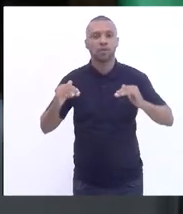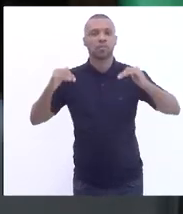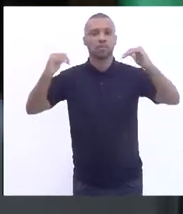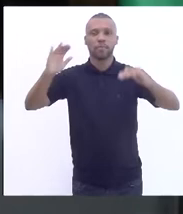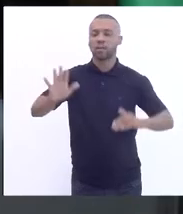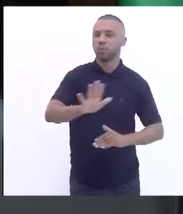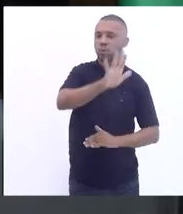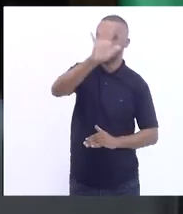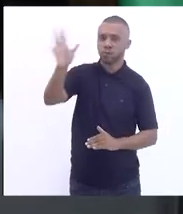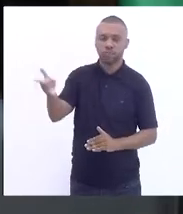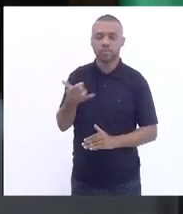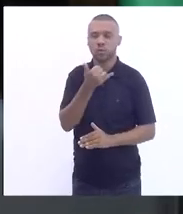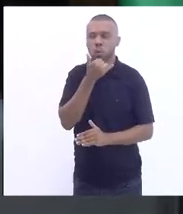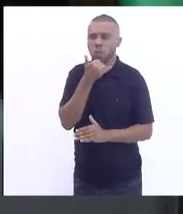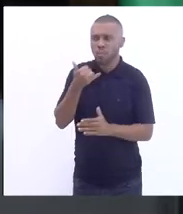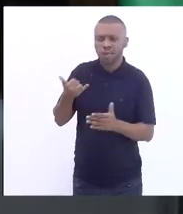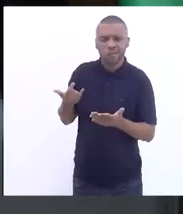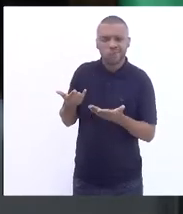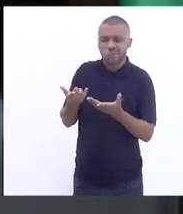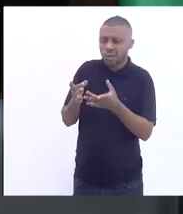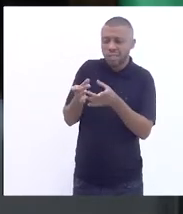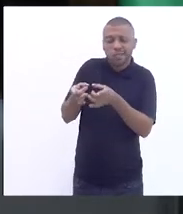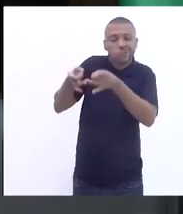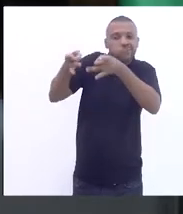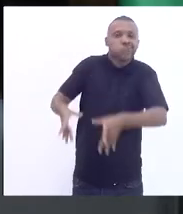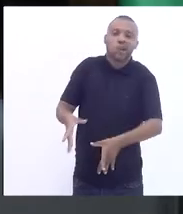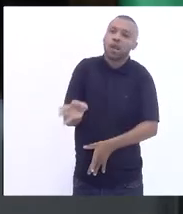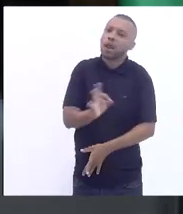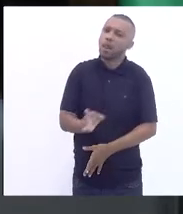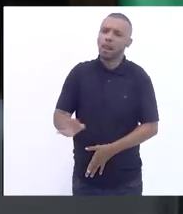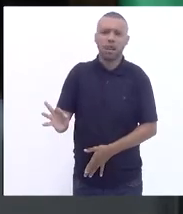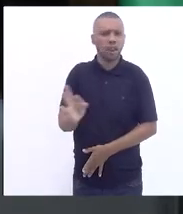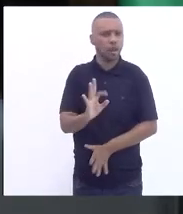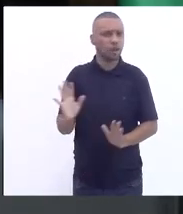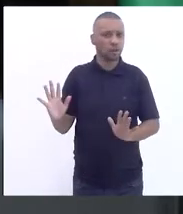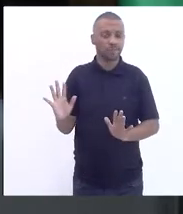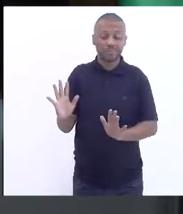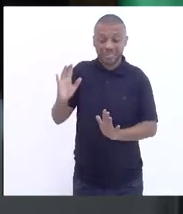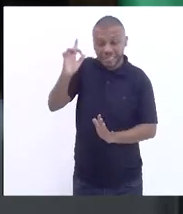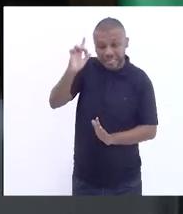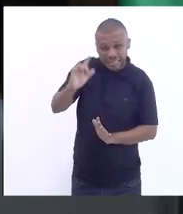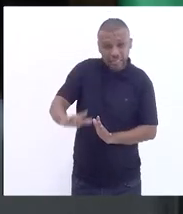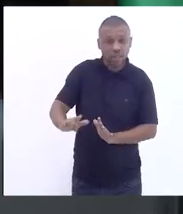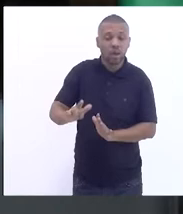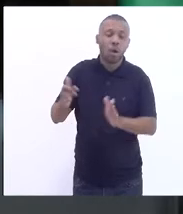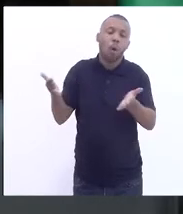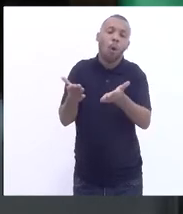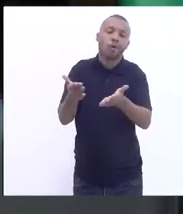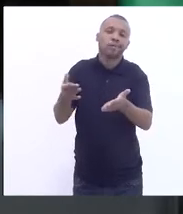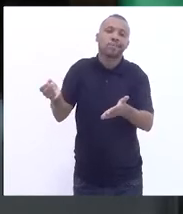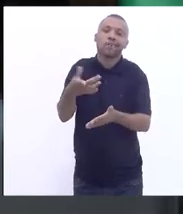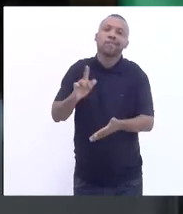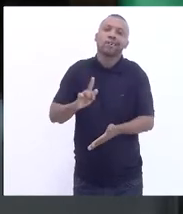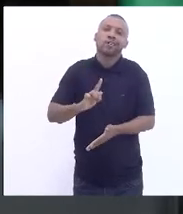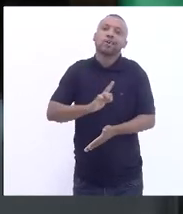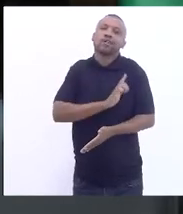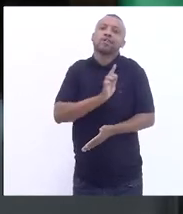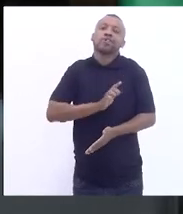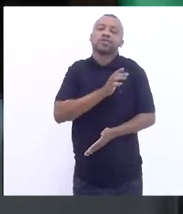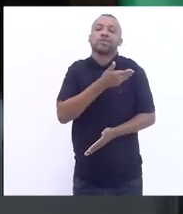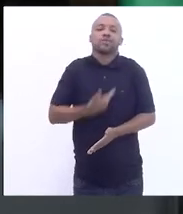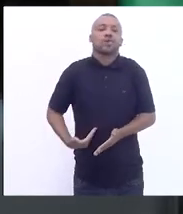disso não abre mão e agora cada vez mais nessa nova gestão ela vai se aproximar